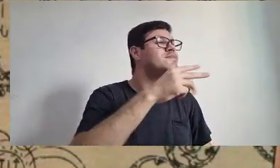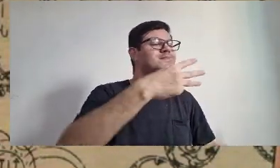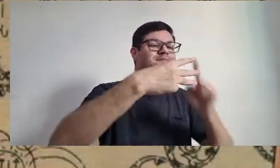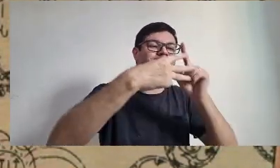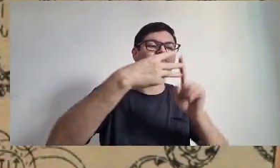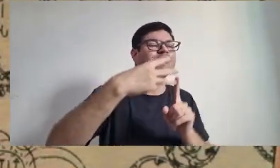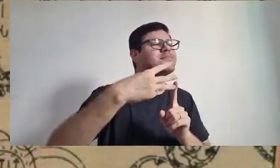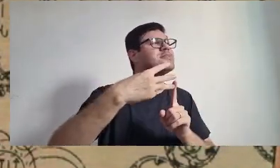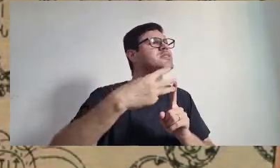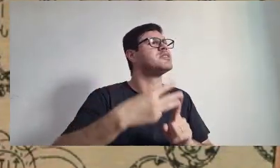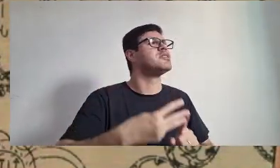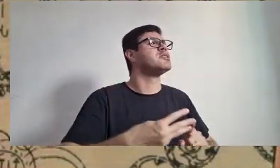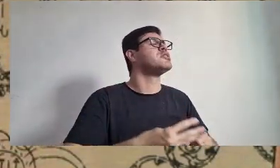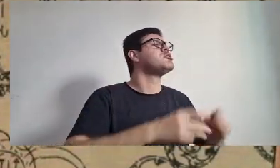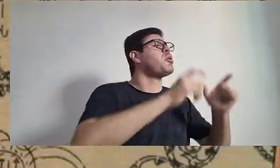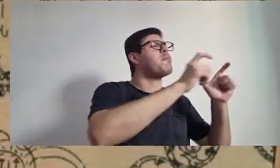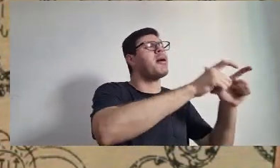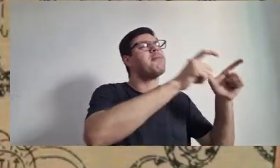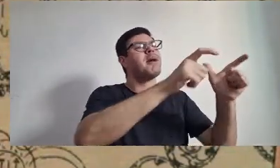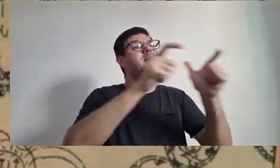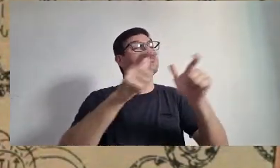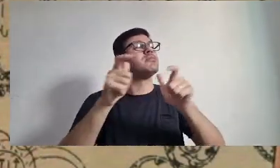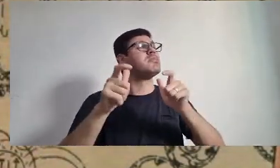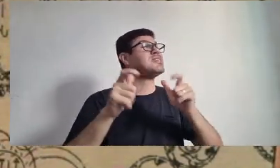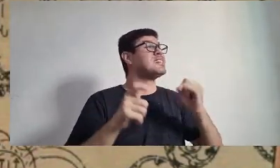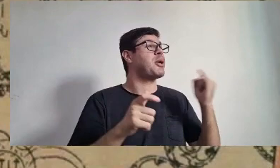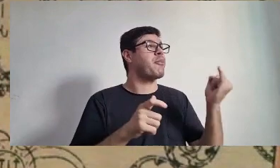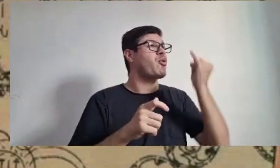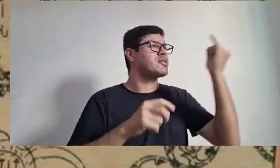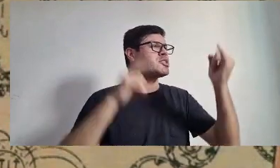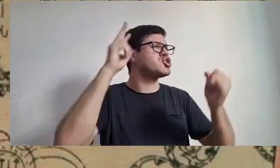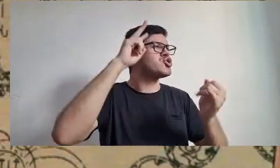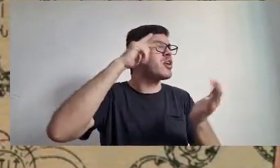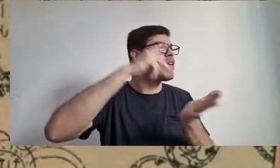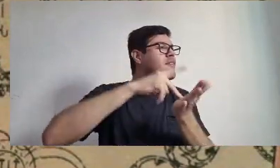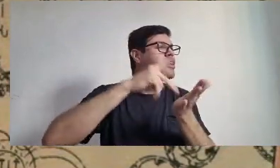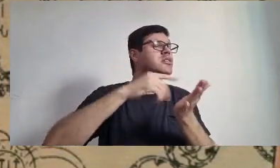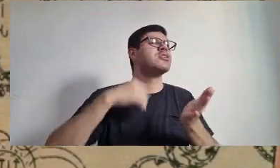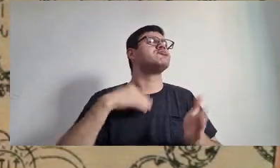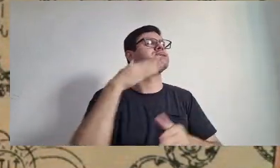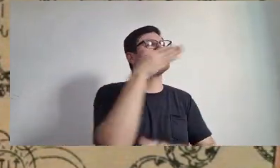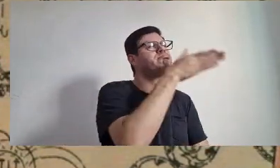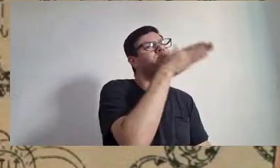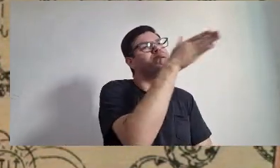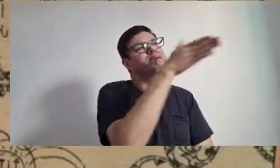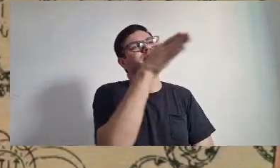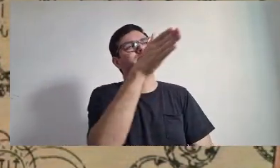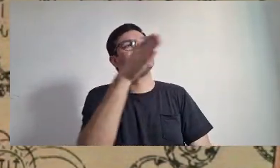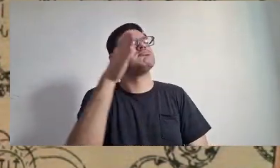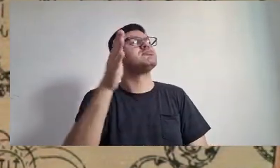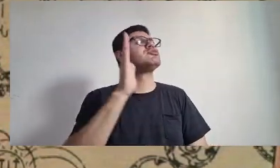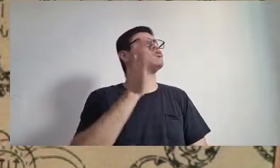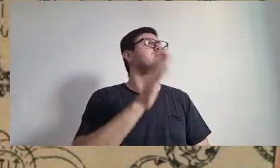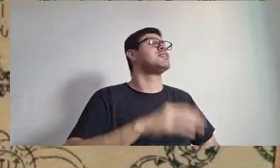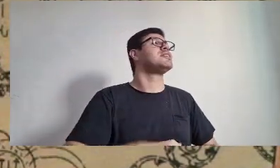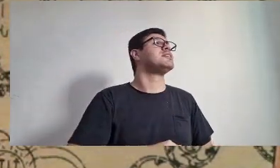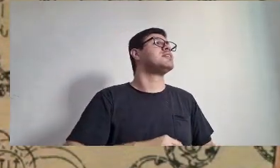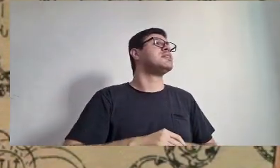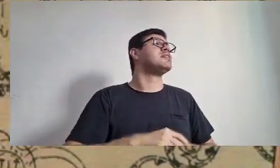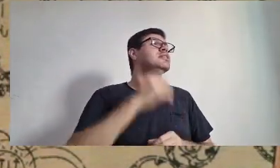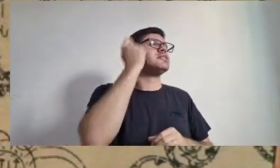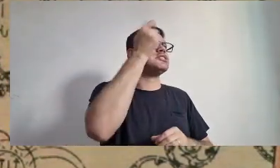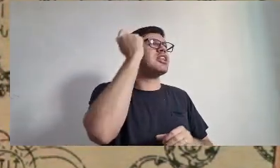Todos os lugares importantes, eu fui em todos eles. Da religião, né? Eu fui no túmulo do rei Davi,